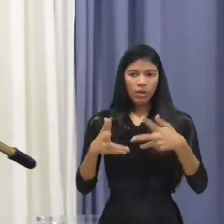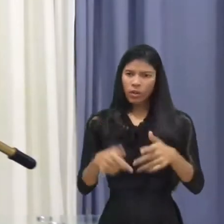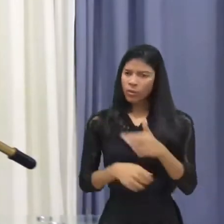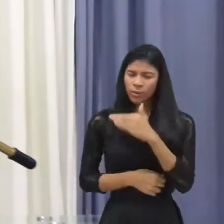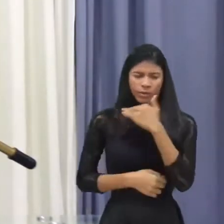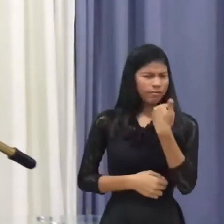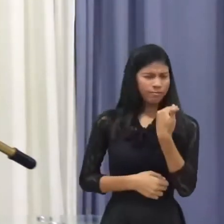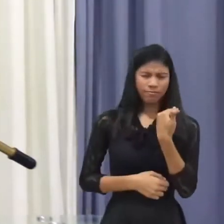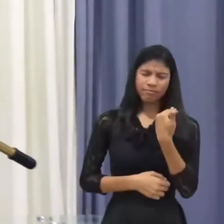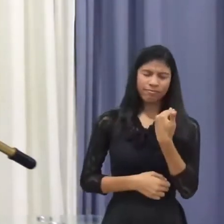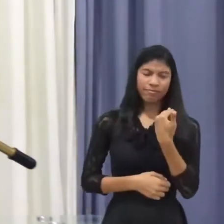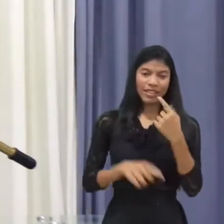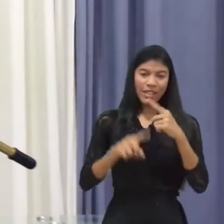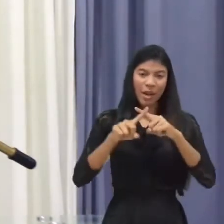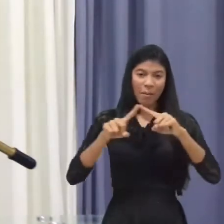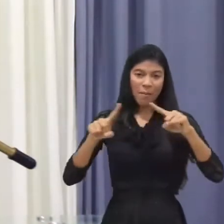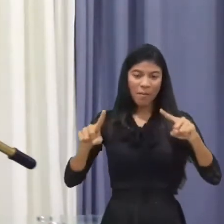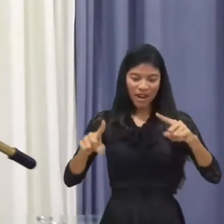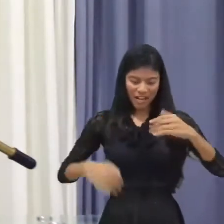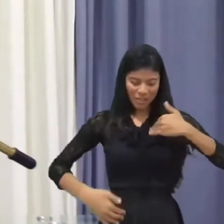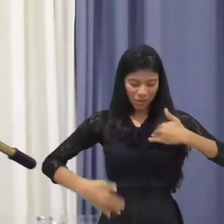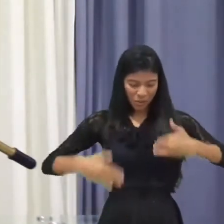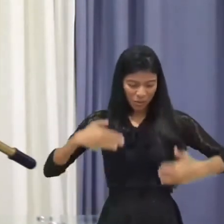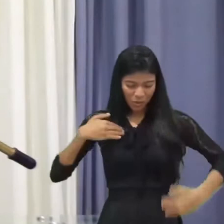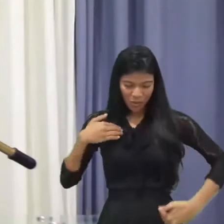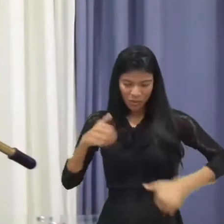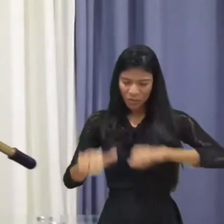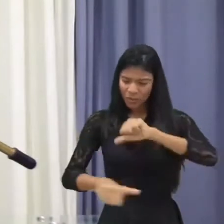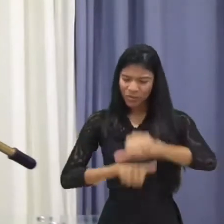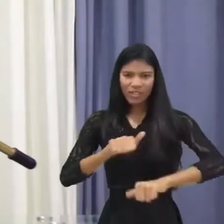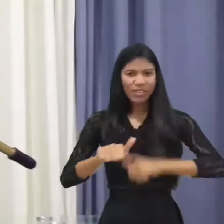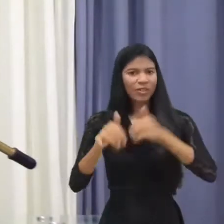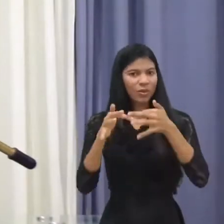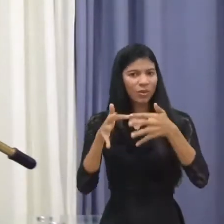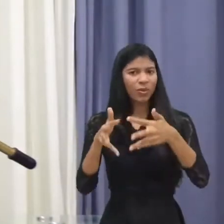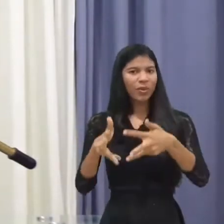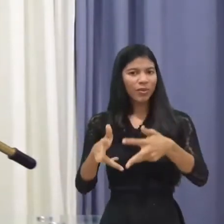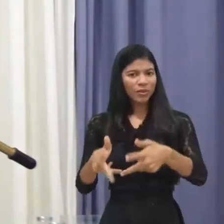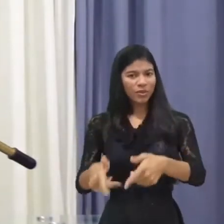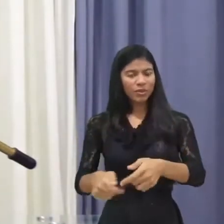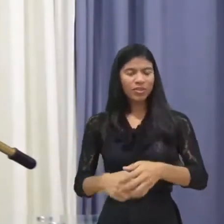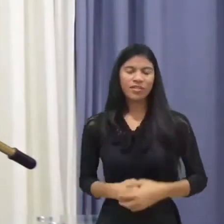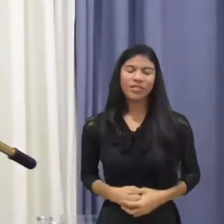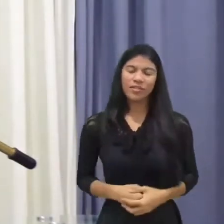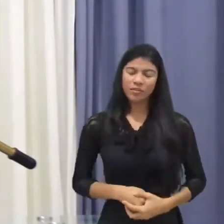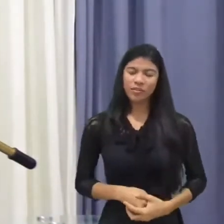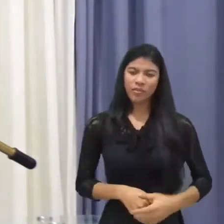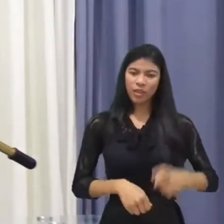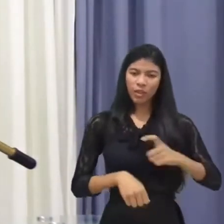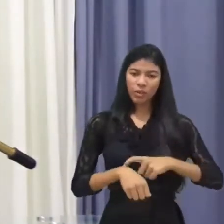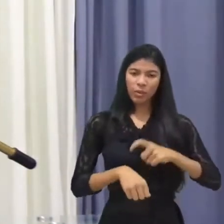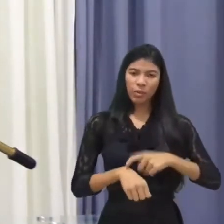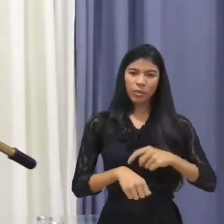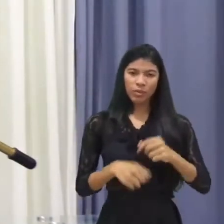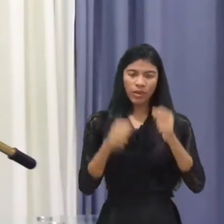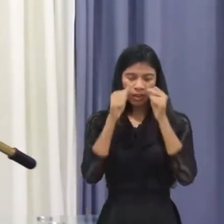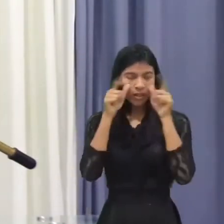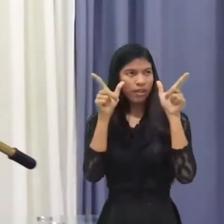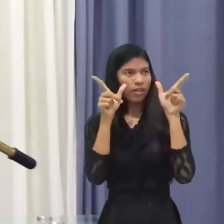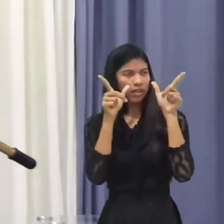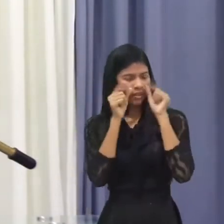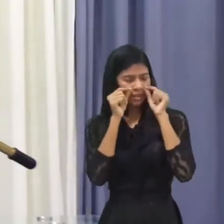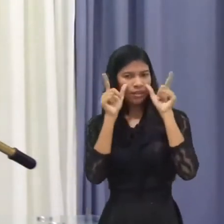dormiremos, mas transformados seremos todos. Num momento, num abrir e fechar